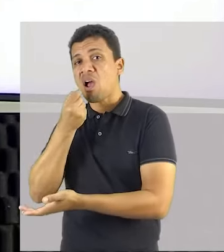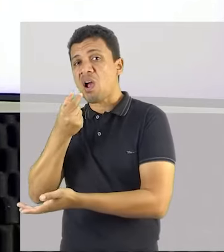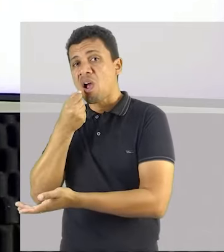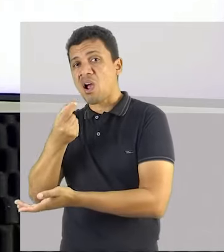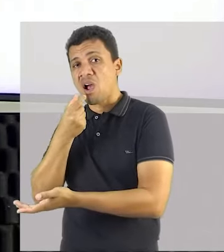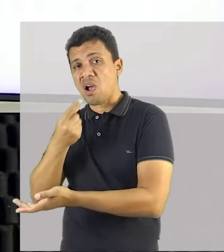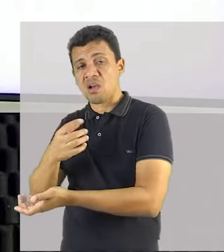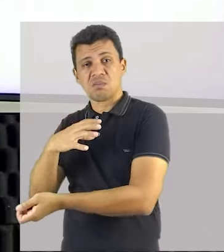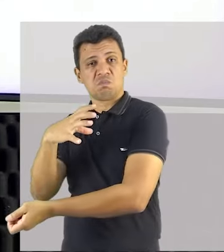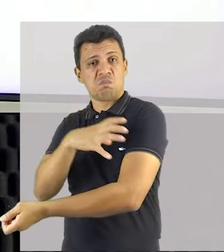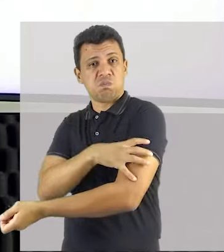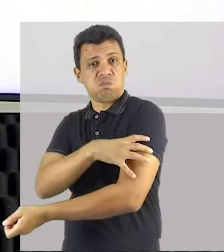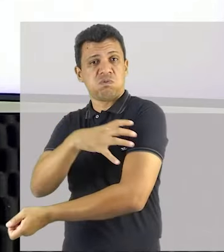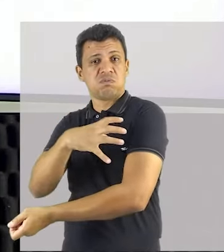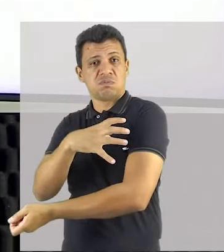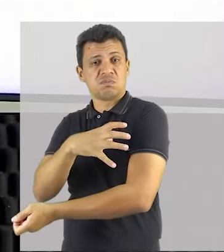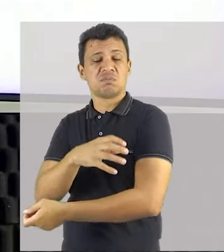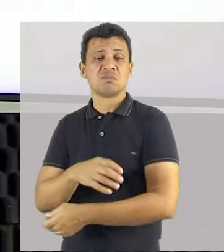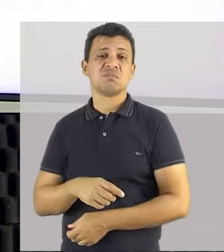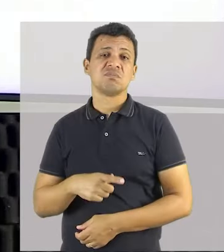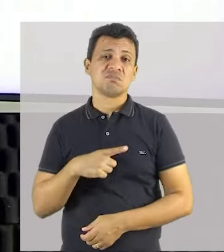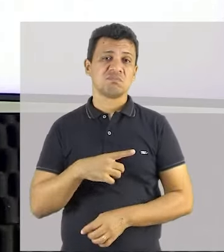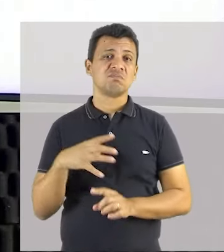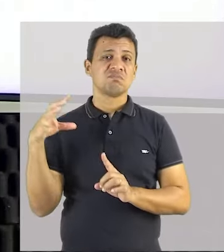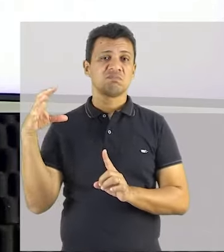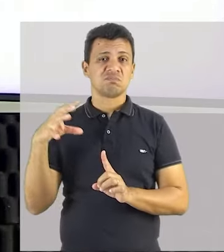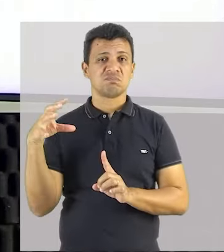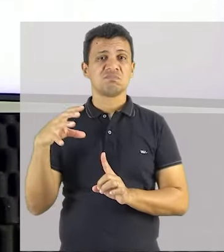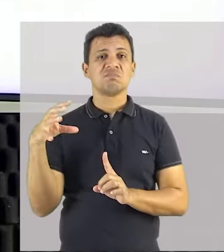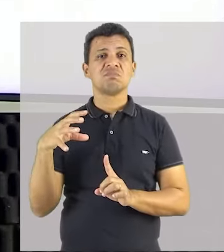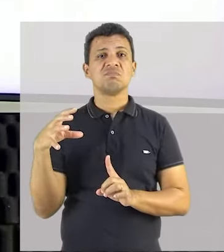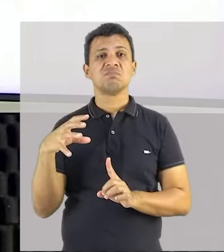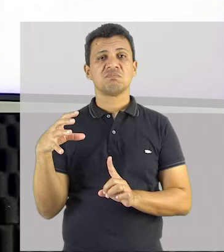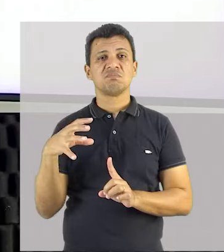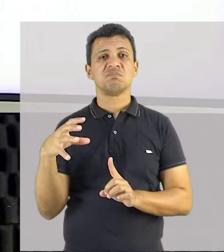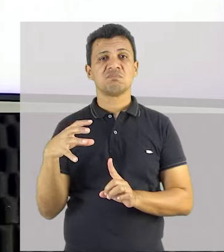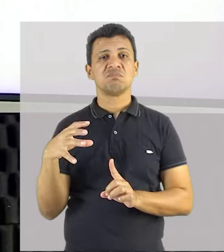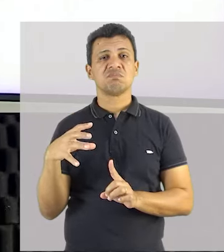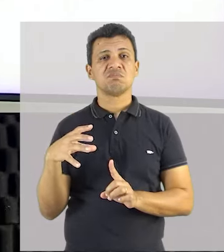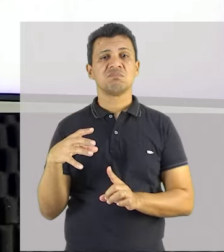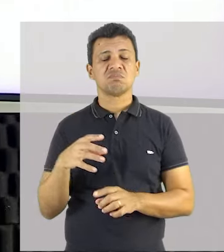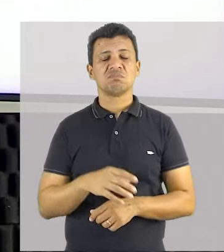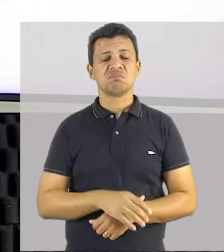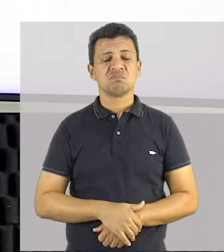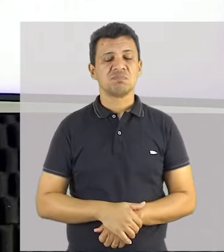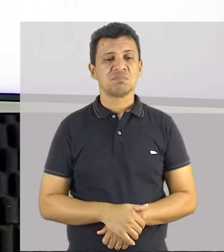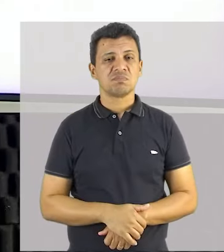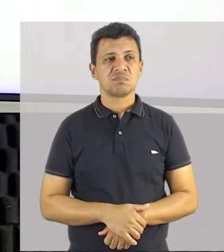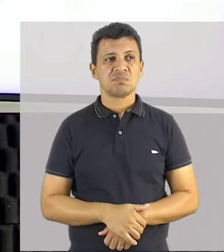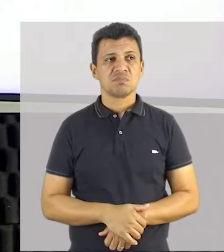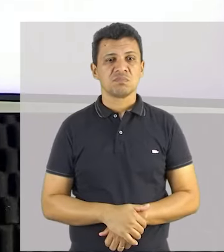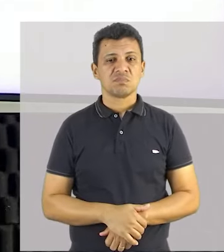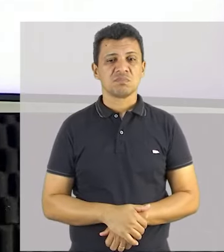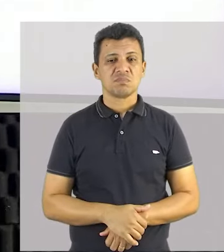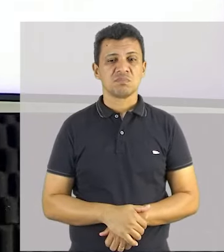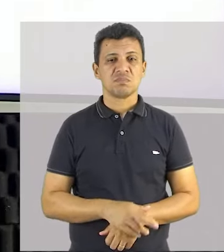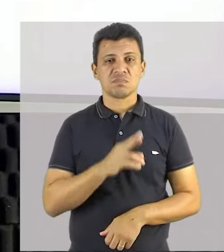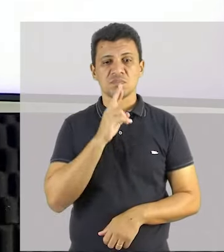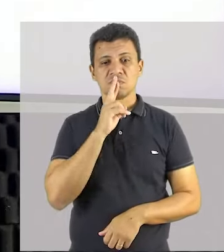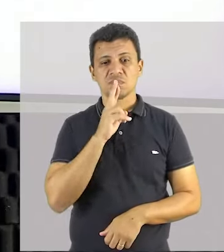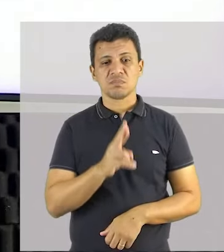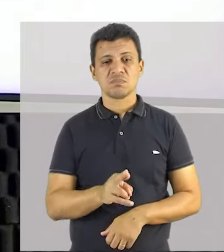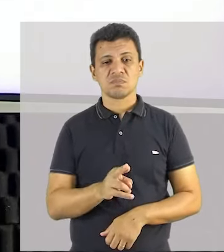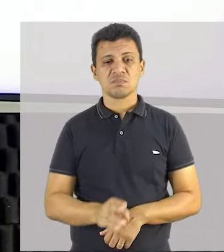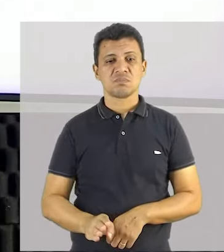quer dizer o anabolizante aí que é o fator de de impacto né então a letra